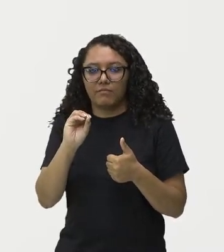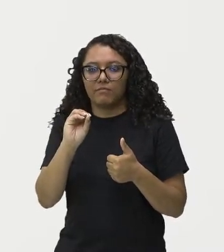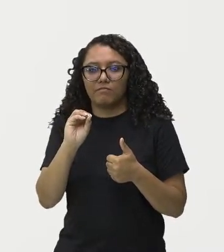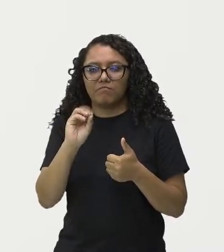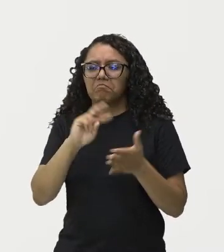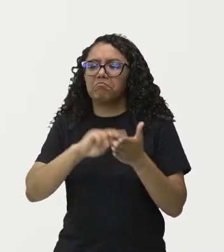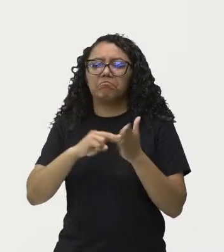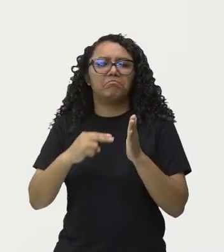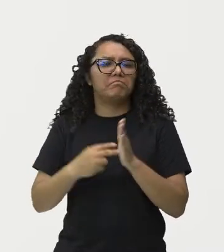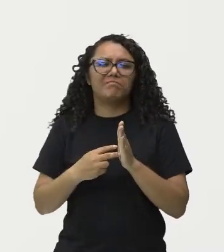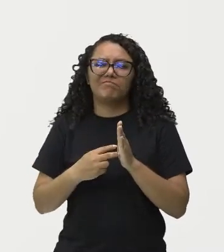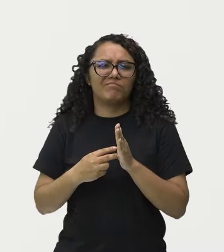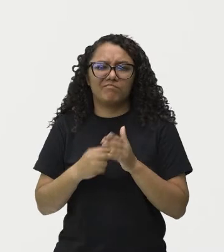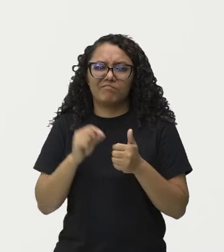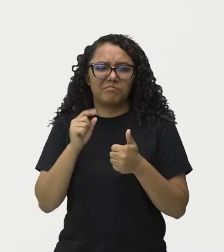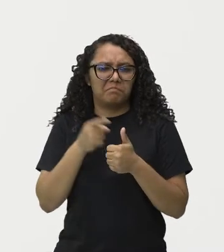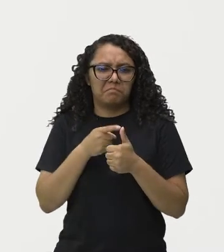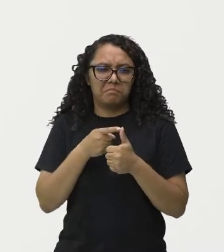vem ser o raio, né?